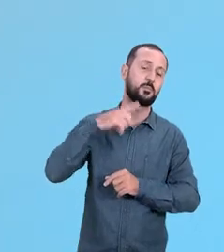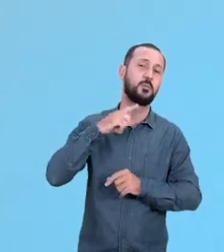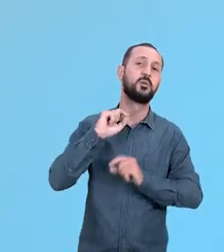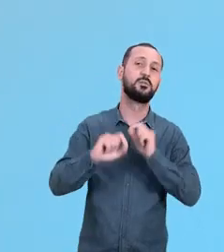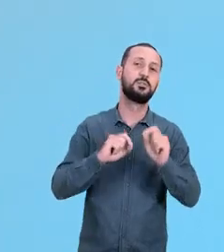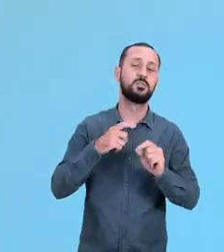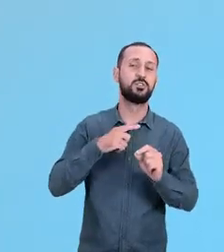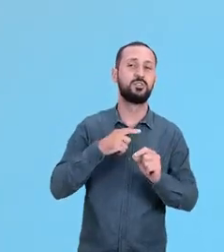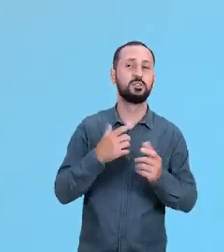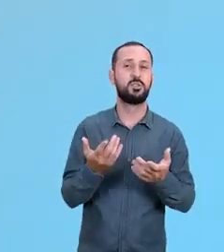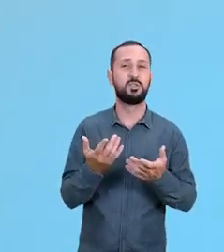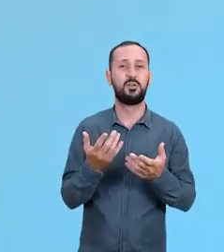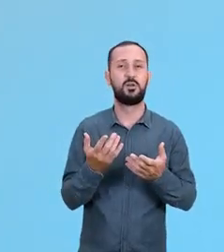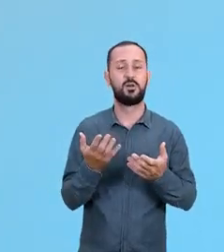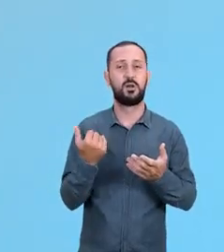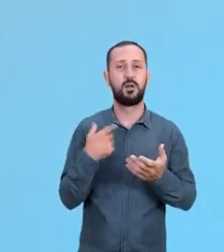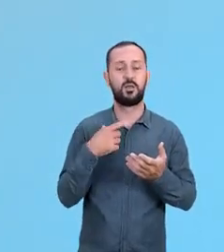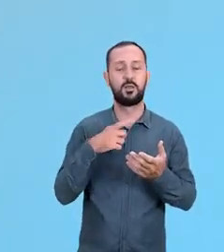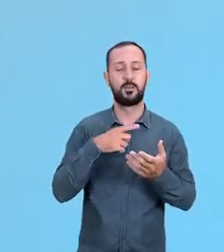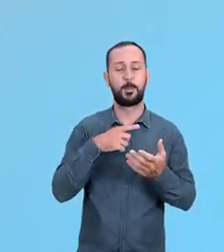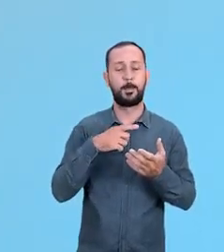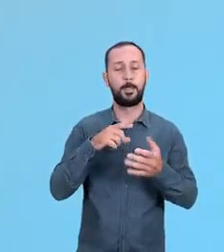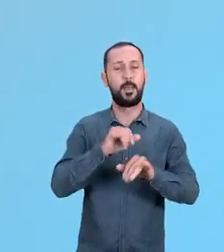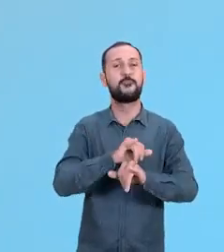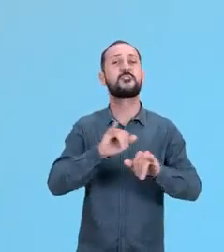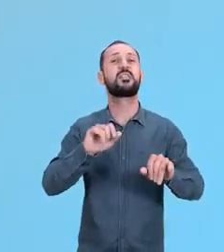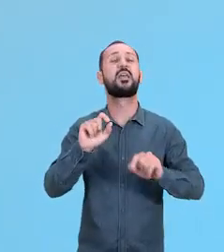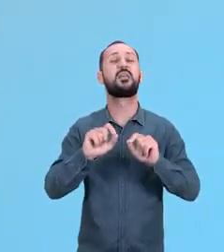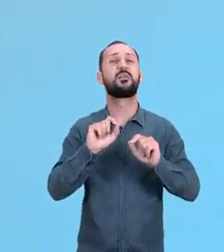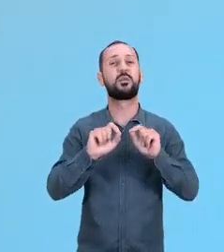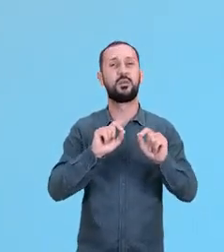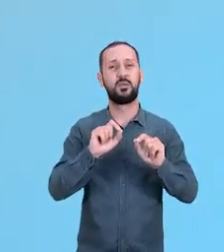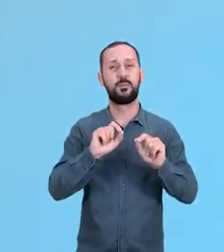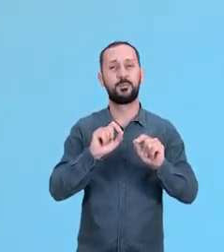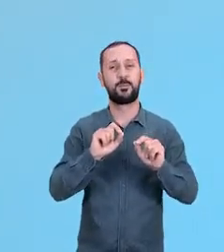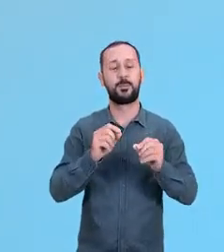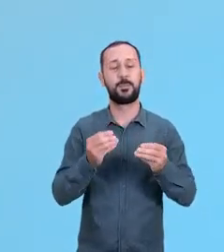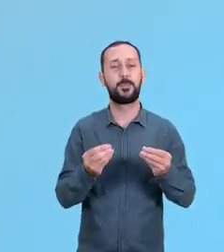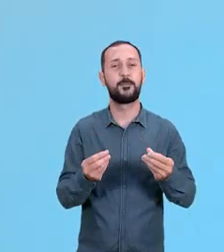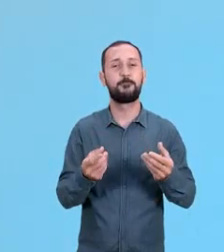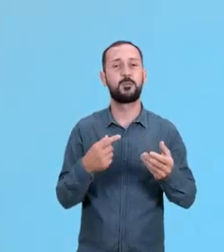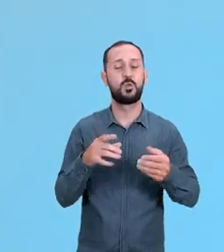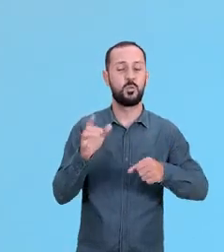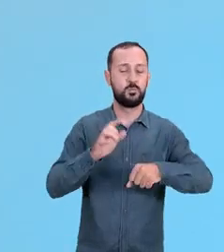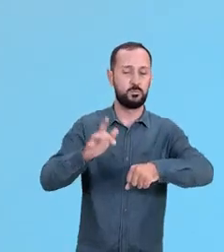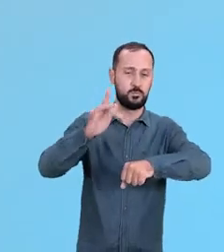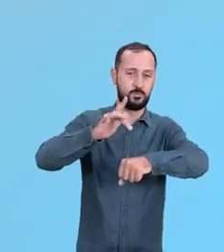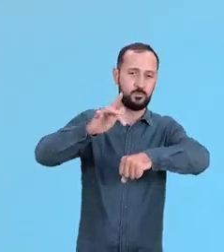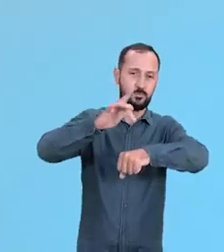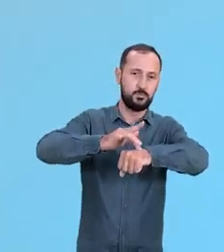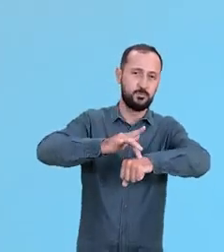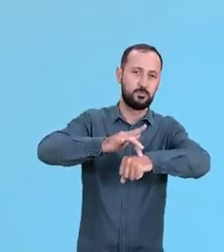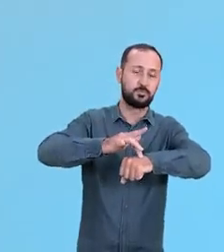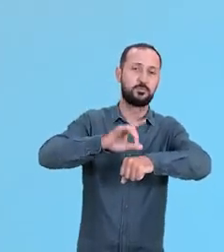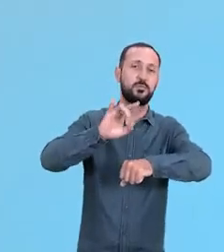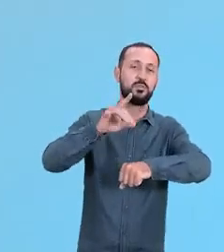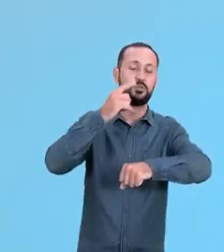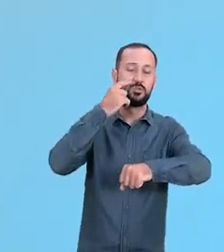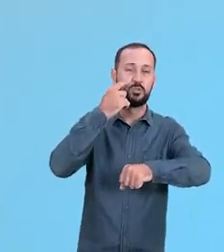existia a prerrogativa que o Aedes aegypti ele